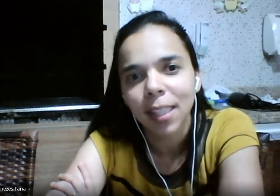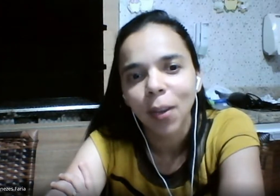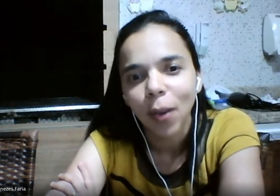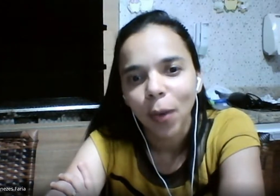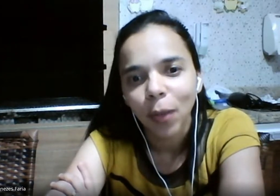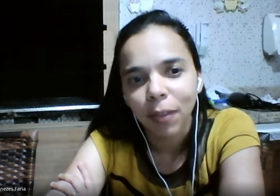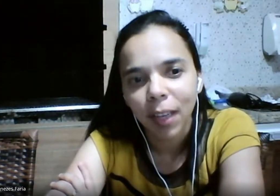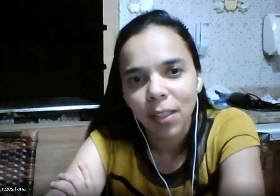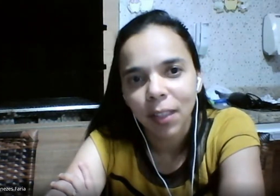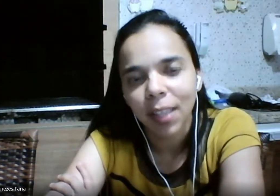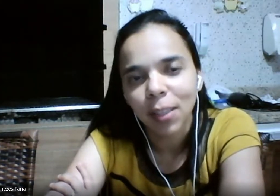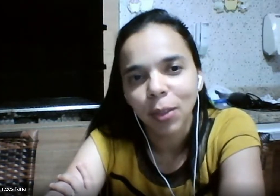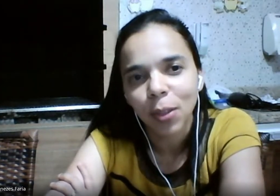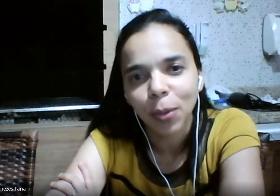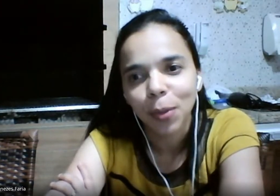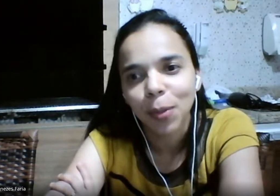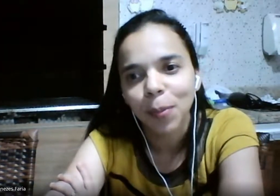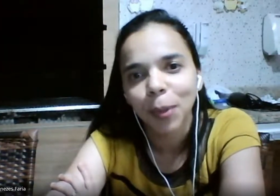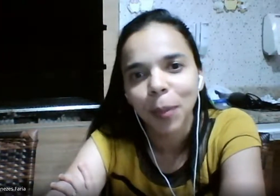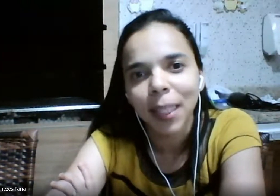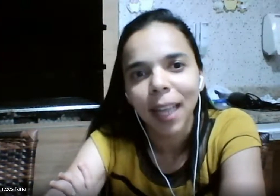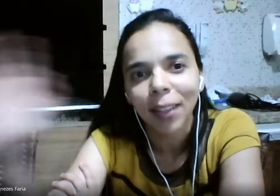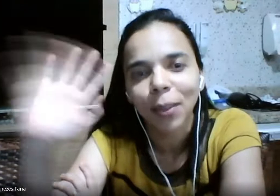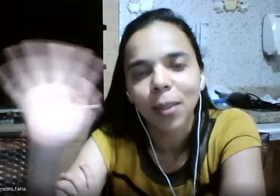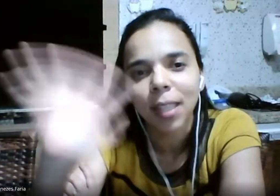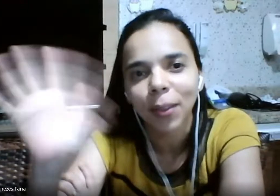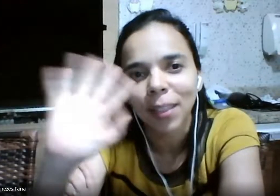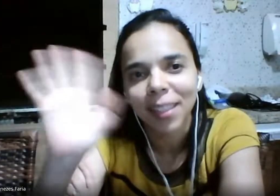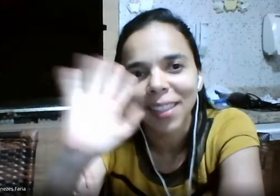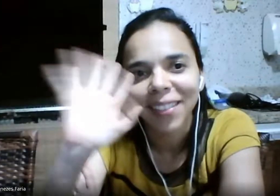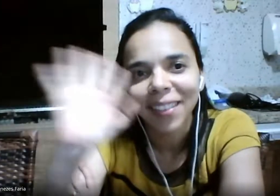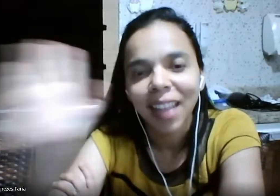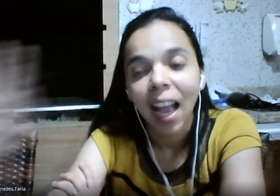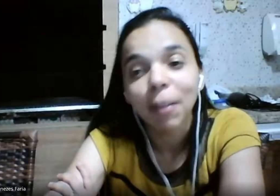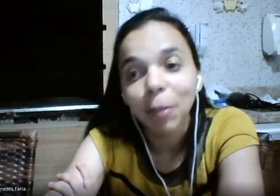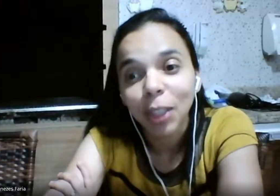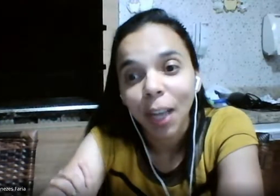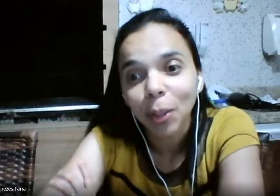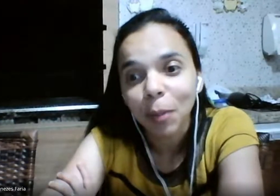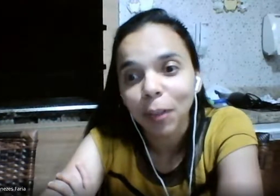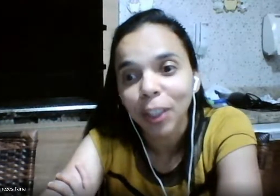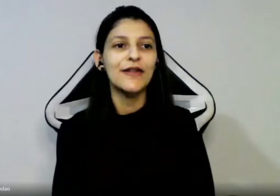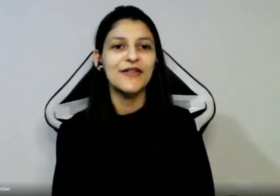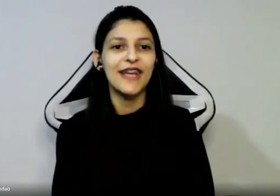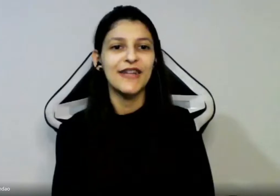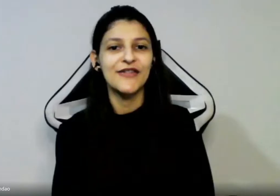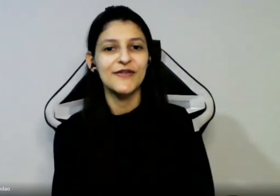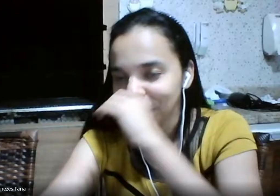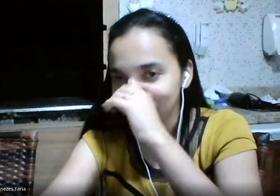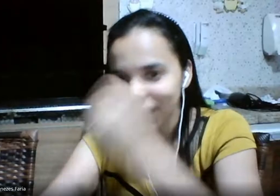desse universo da educação de surdos. Muito obrigada a todos e a todas. Vamos tirar a última fotinha,